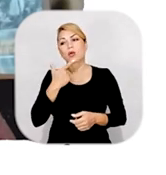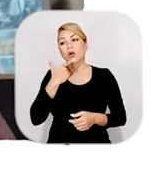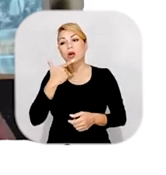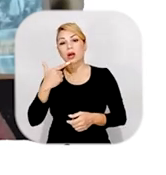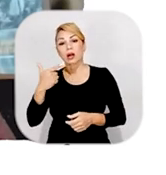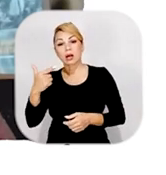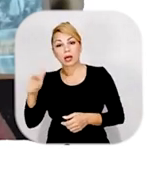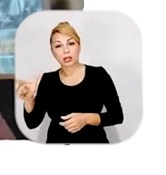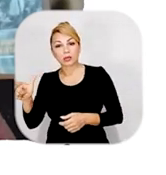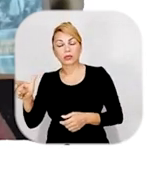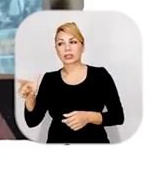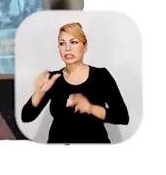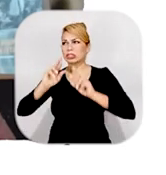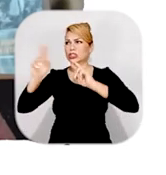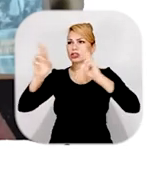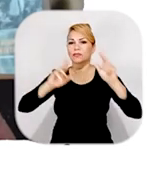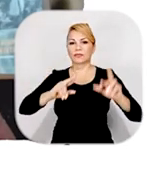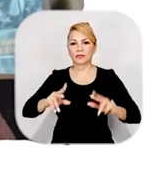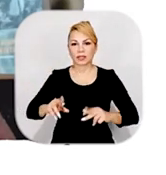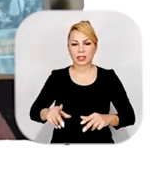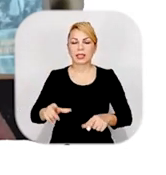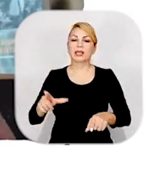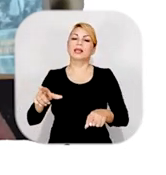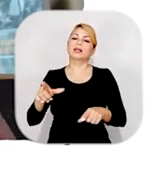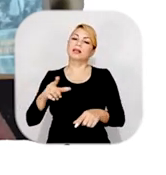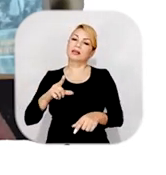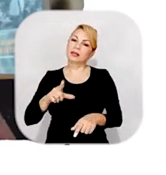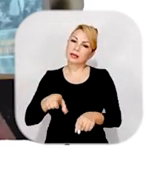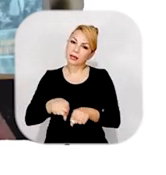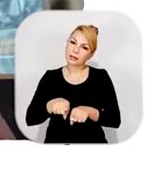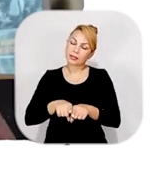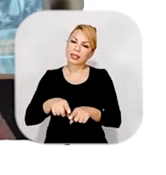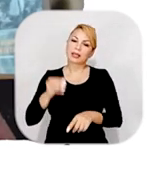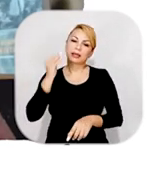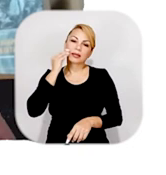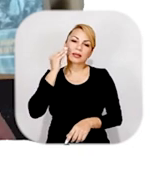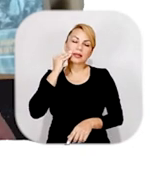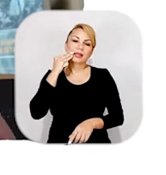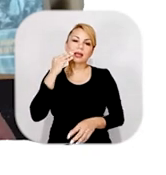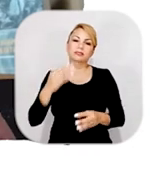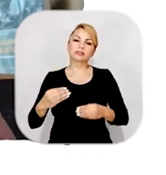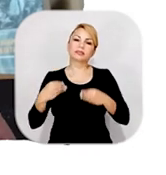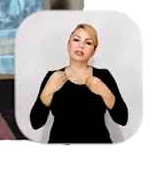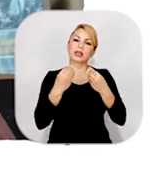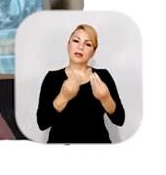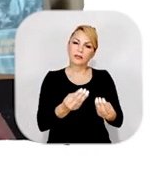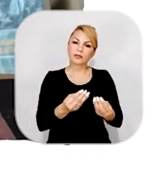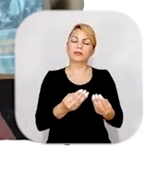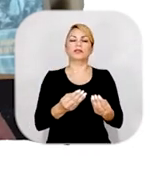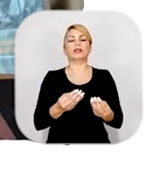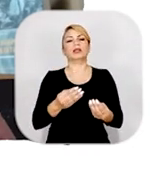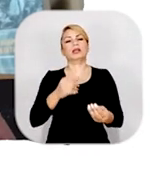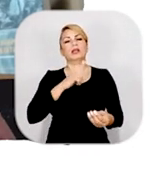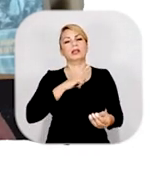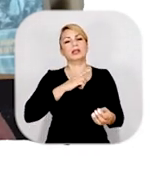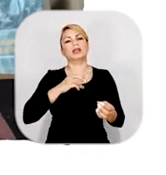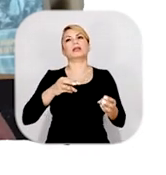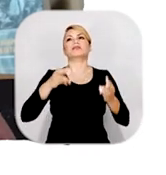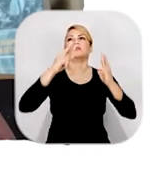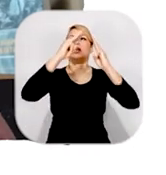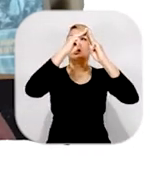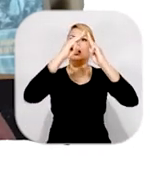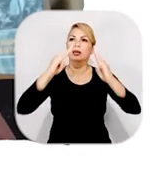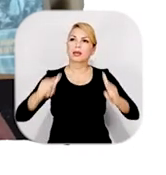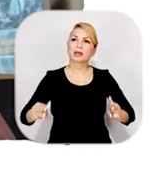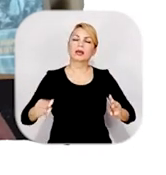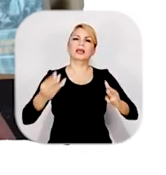para tentar devolver materiais que estão nos arquivos, nas bibliotecas acadêmicas, que o povo